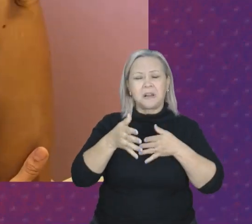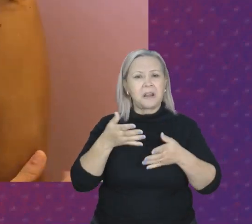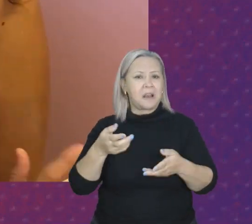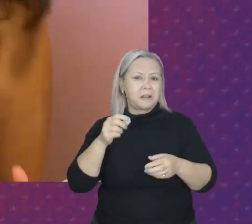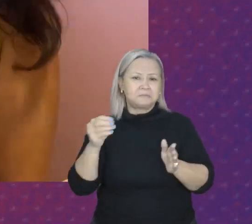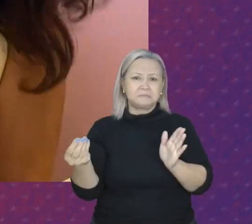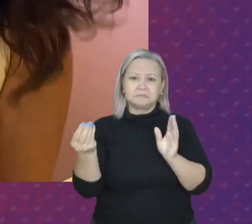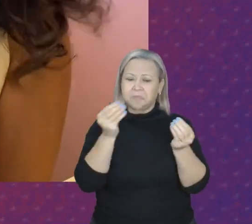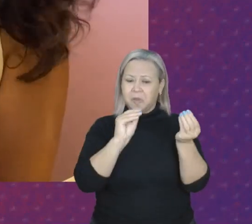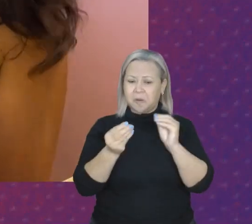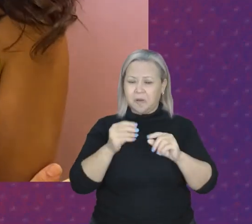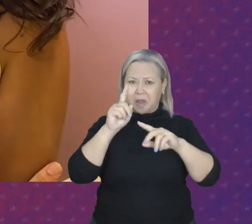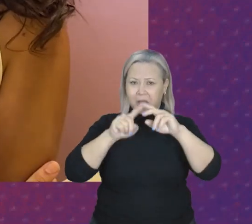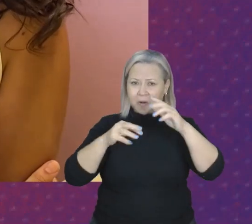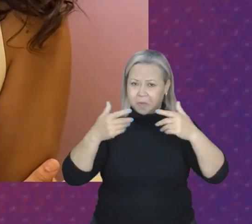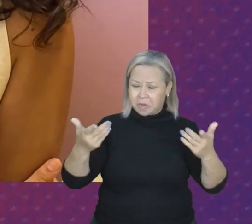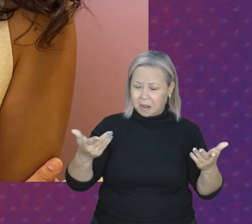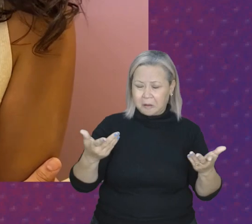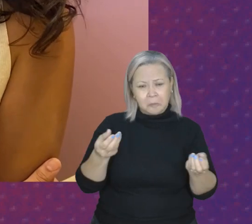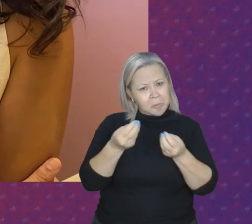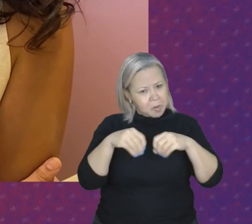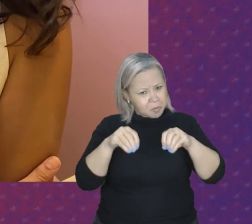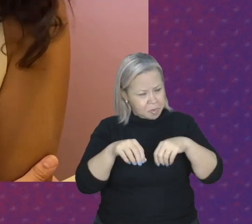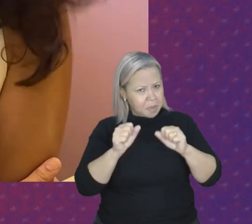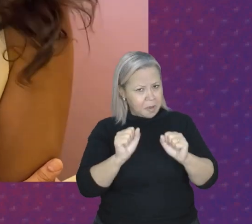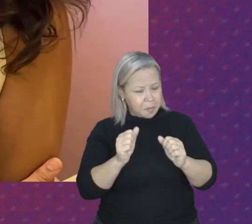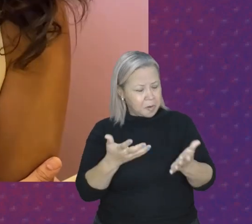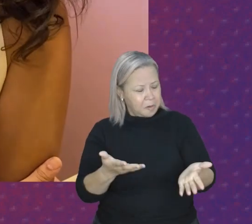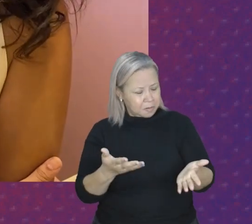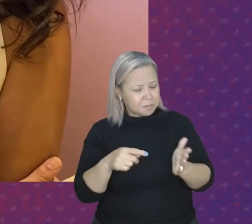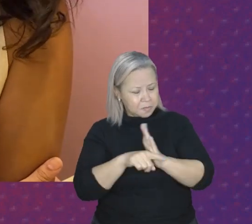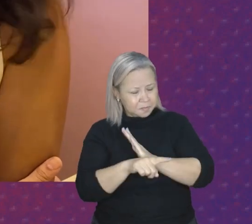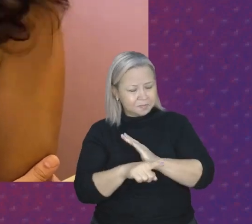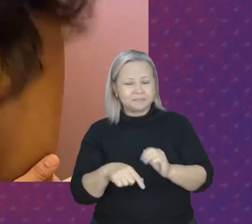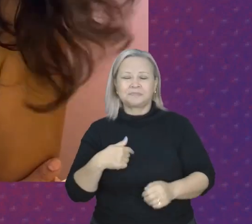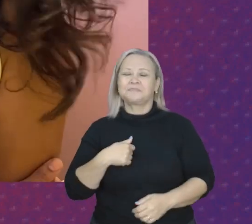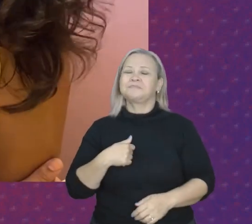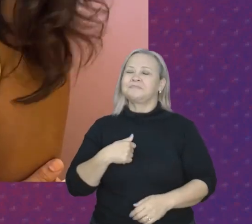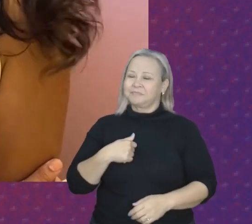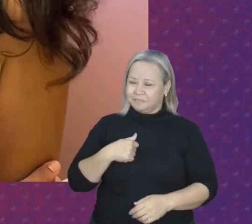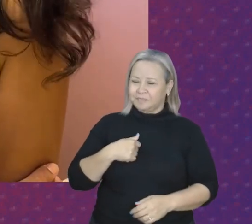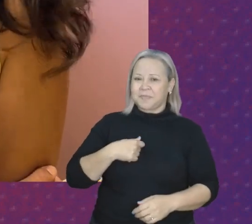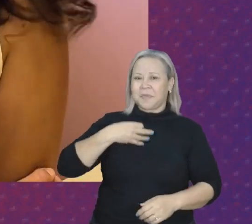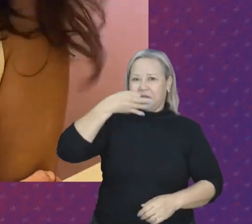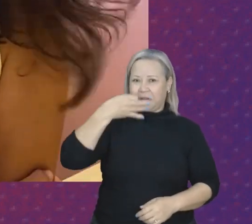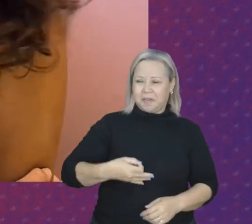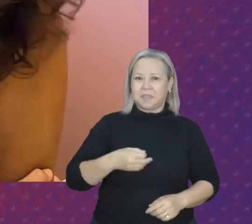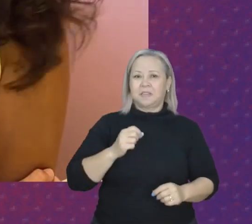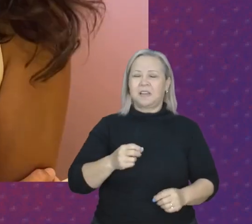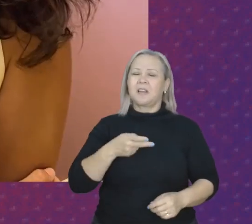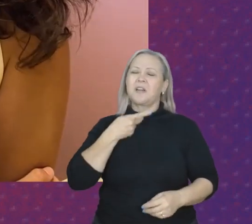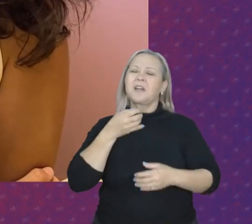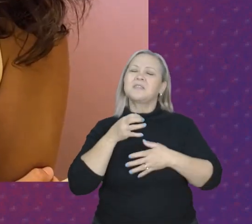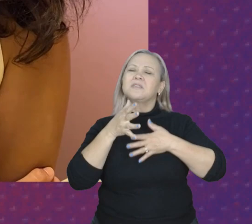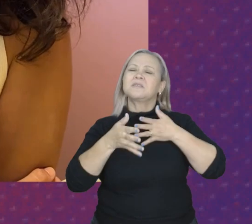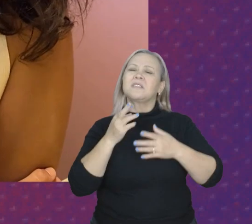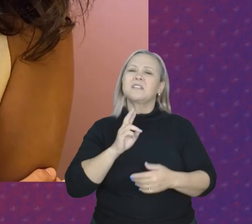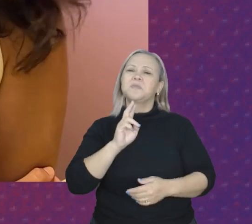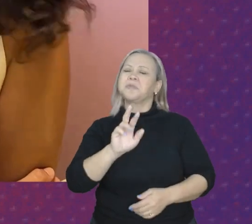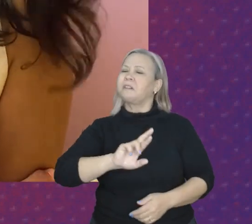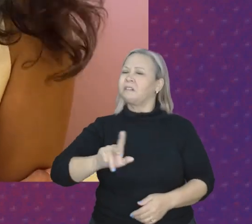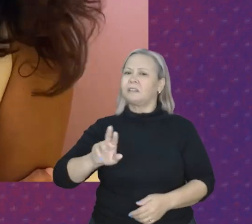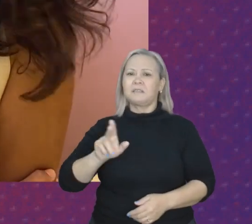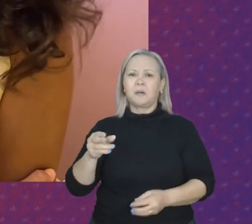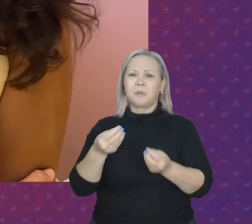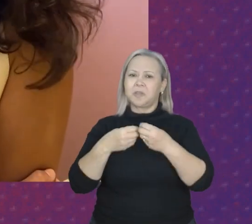material, será que não pode te prejudicar? E eu sempre tive muita certeza em responder que não, isso não vai me prejudicar, porque eu